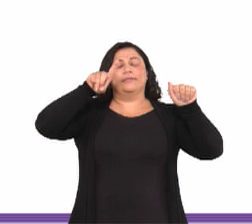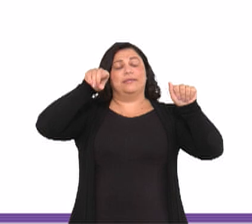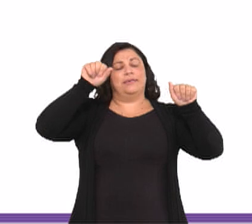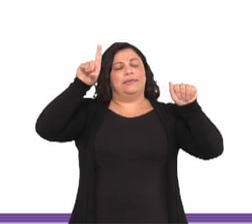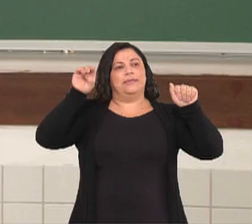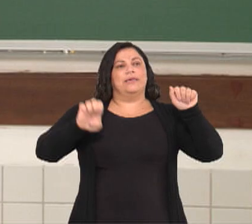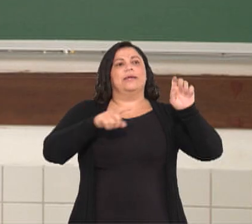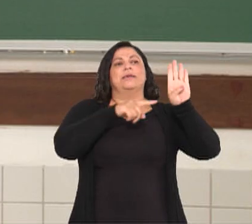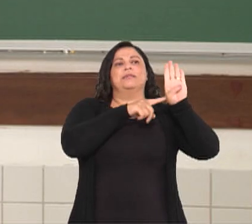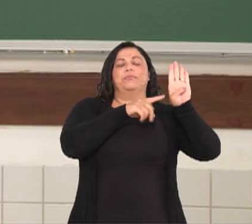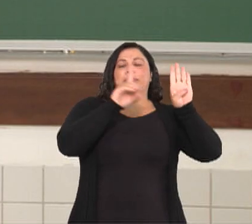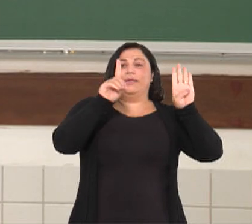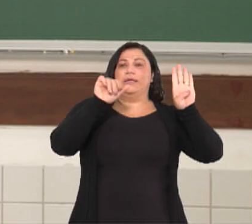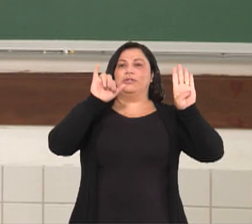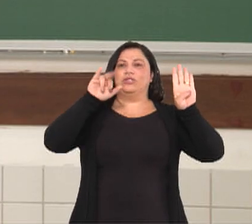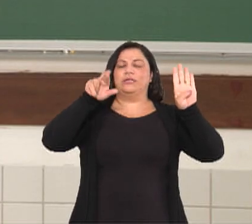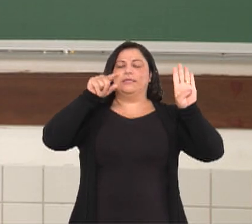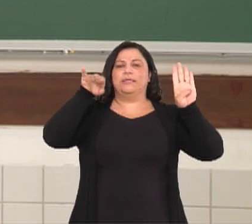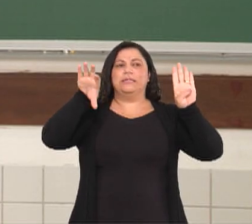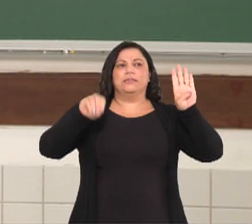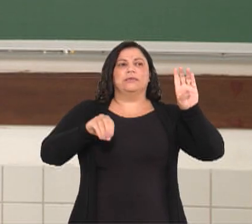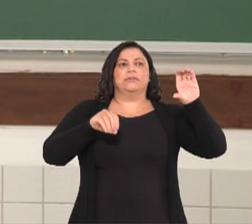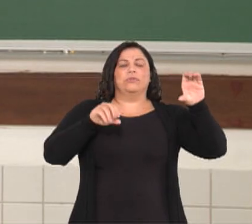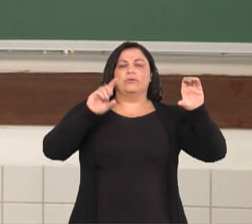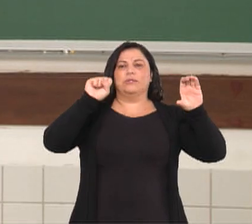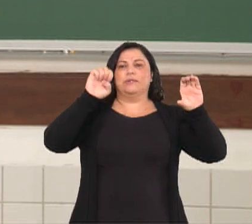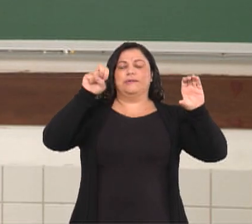Ou letra C, sentido.